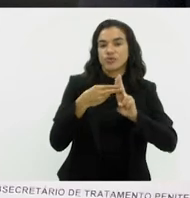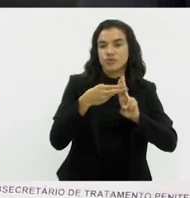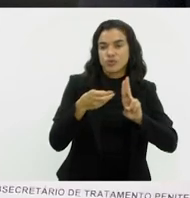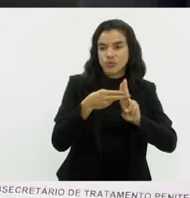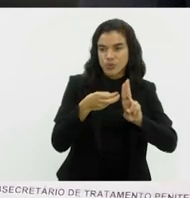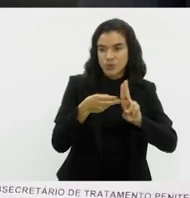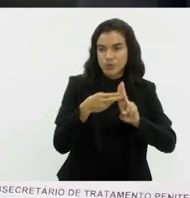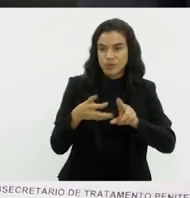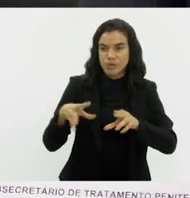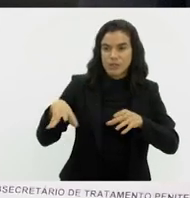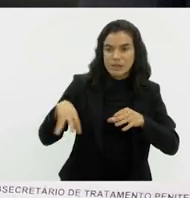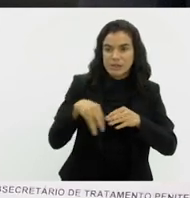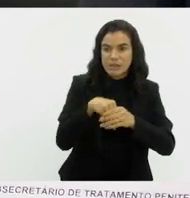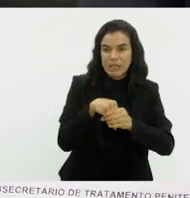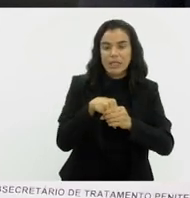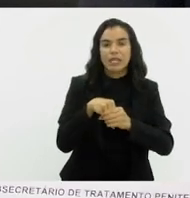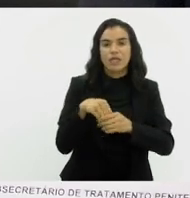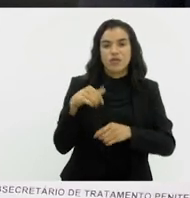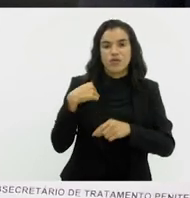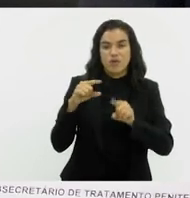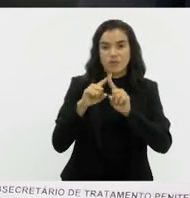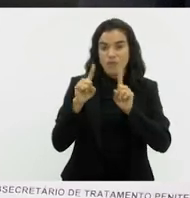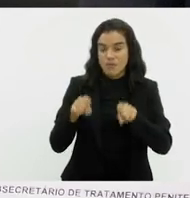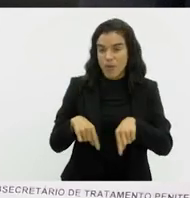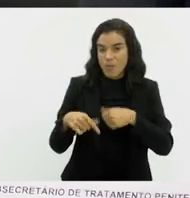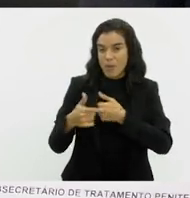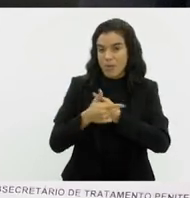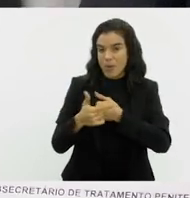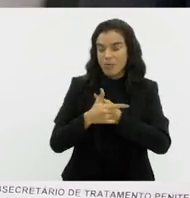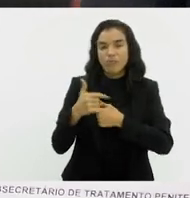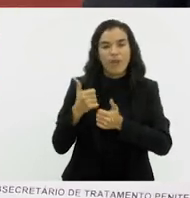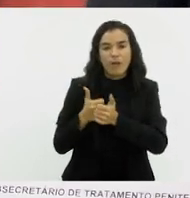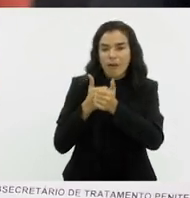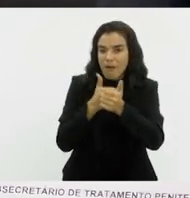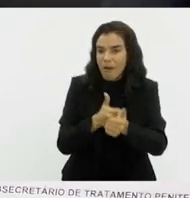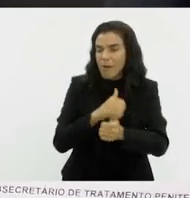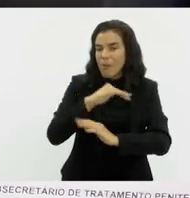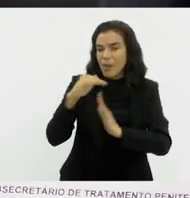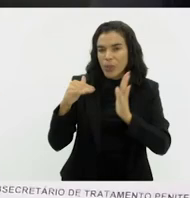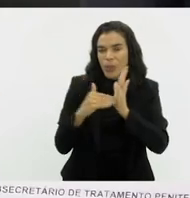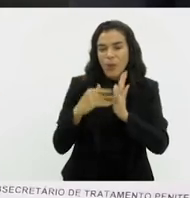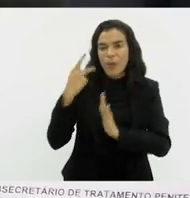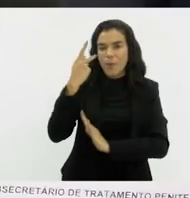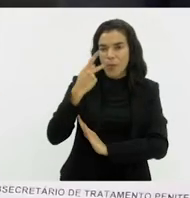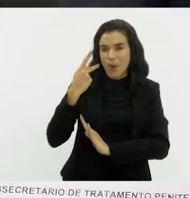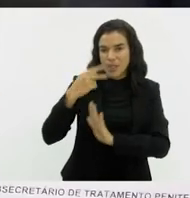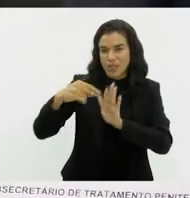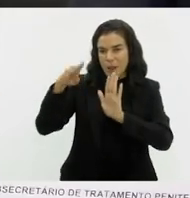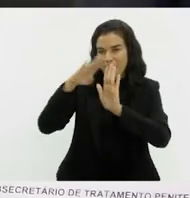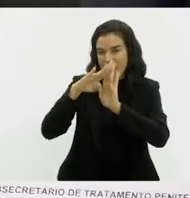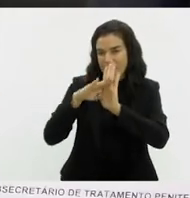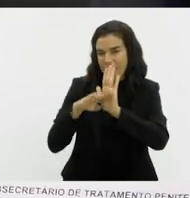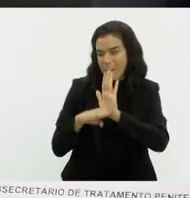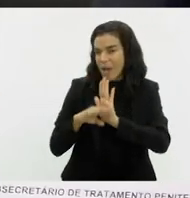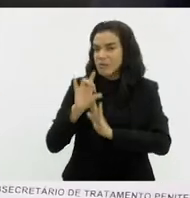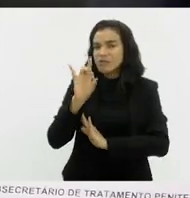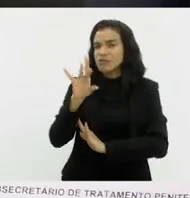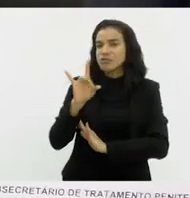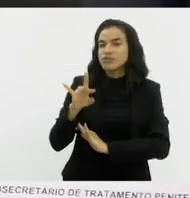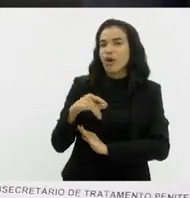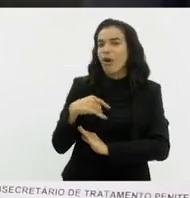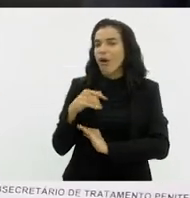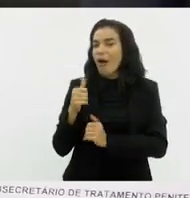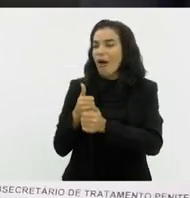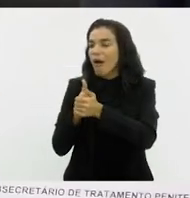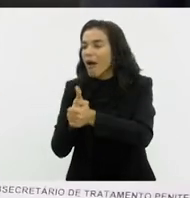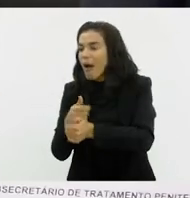E dentro dessa minha função está de estar acompanhando todas essas políticas, mas não só acompanhar, dizer assim, temos